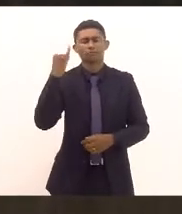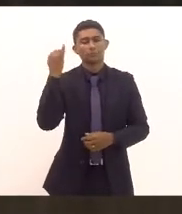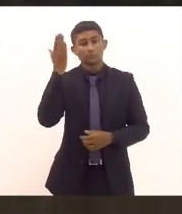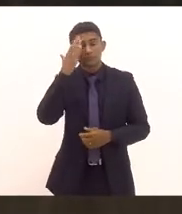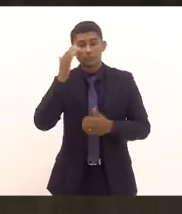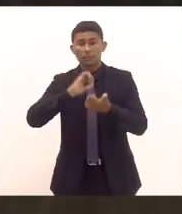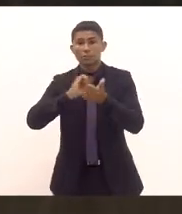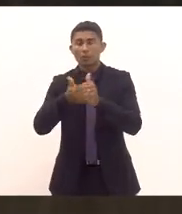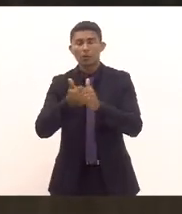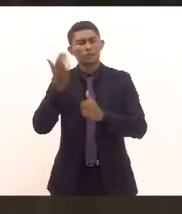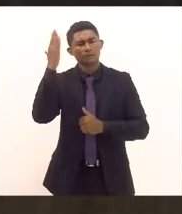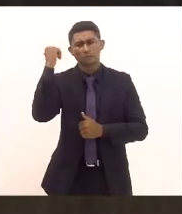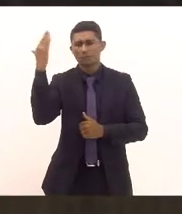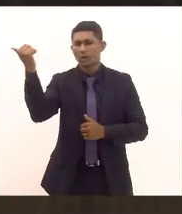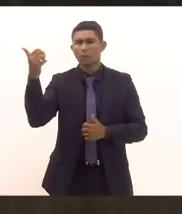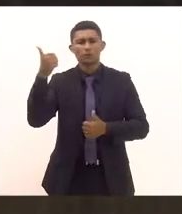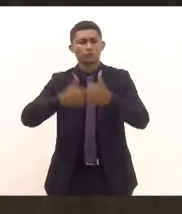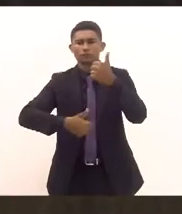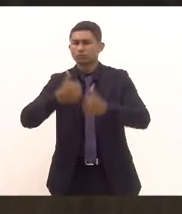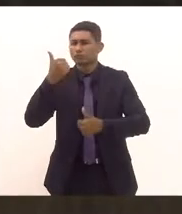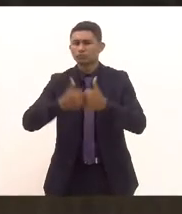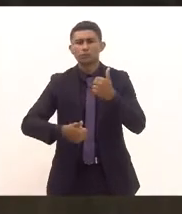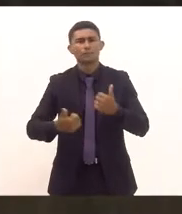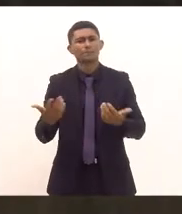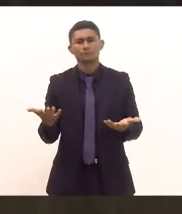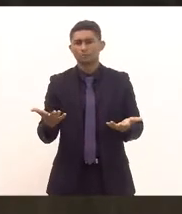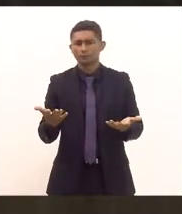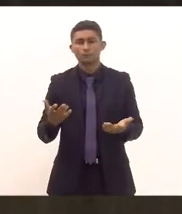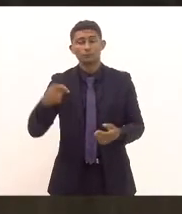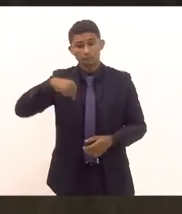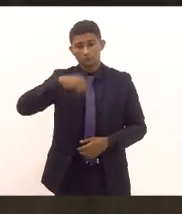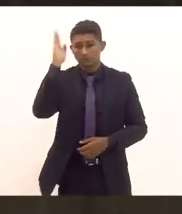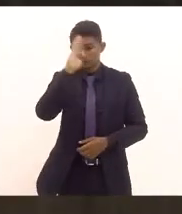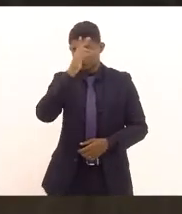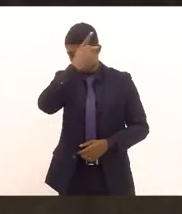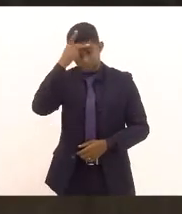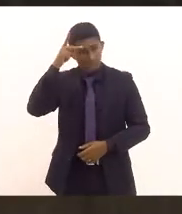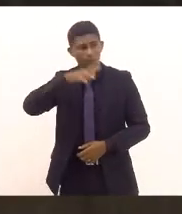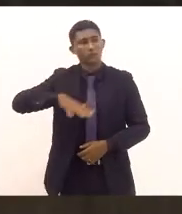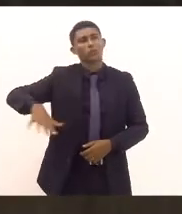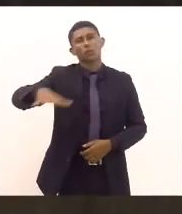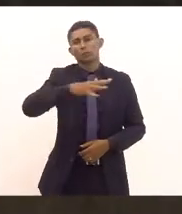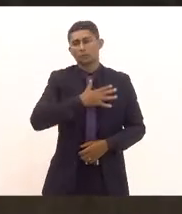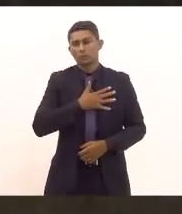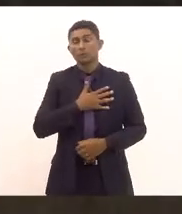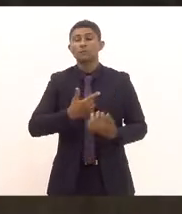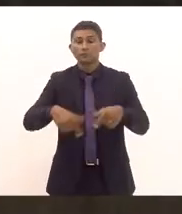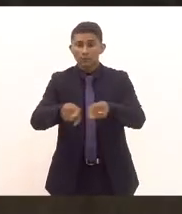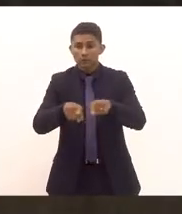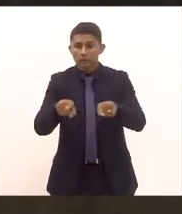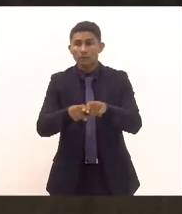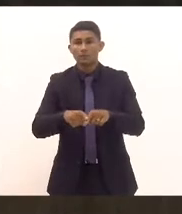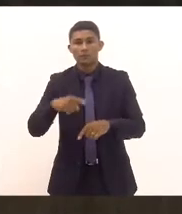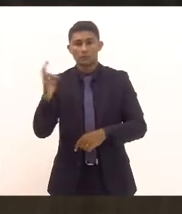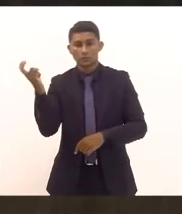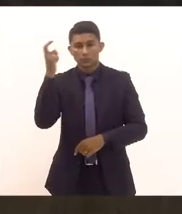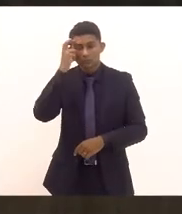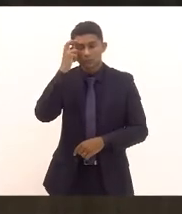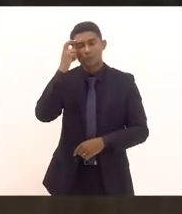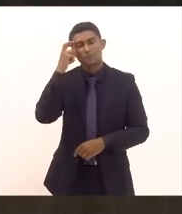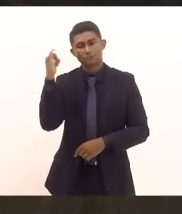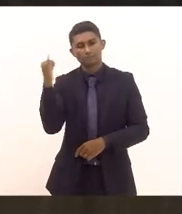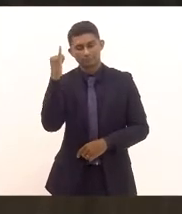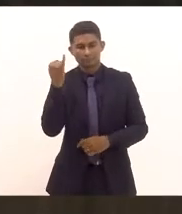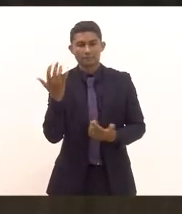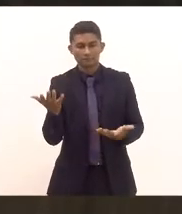muito popular reconhecido pelos brasileiros e pela nossa cultura brasileira como algo